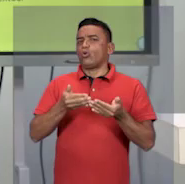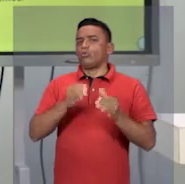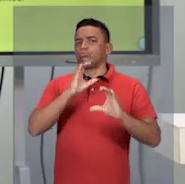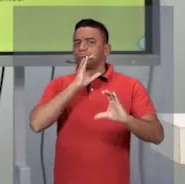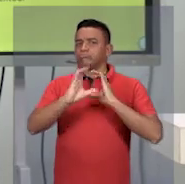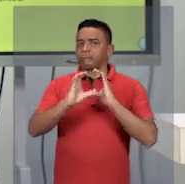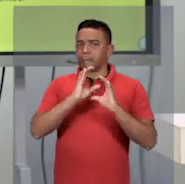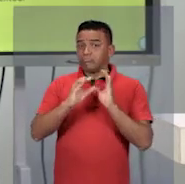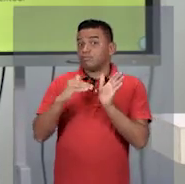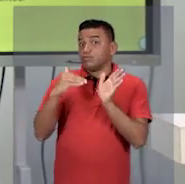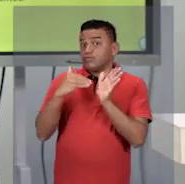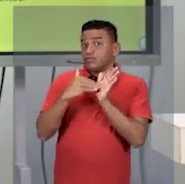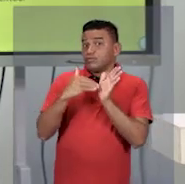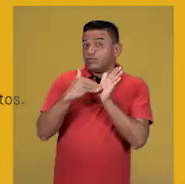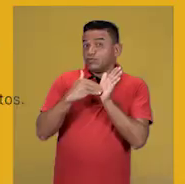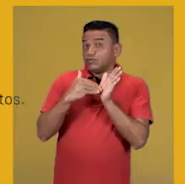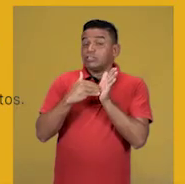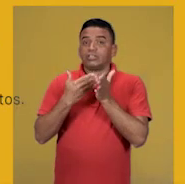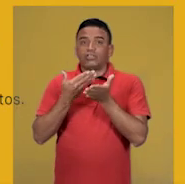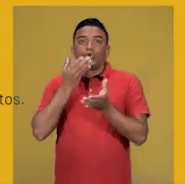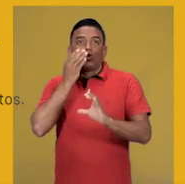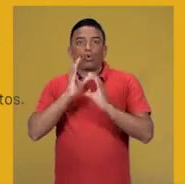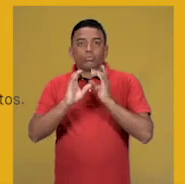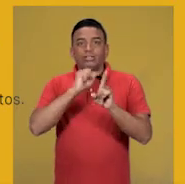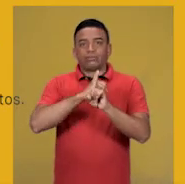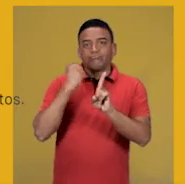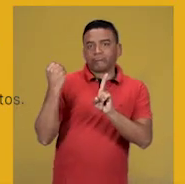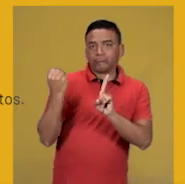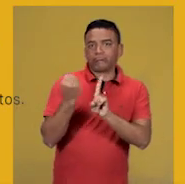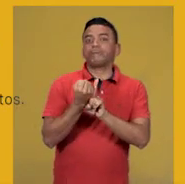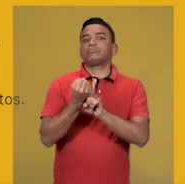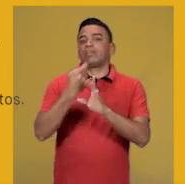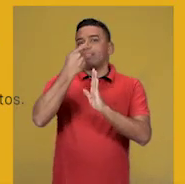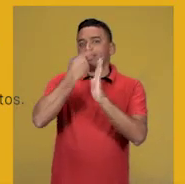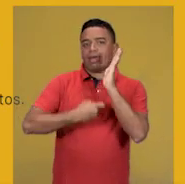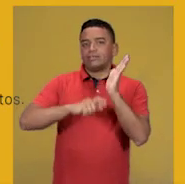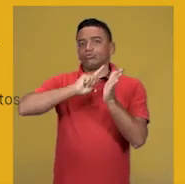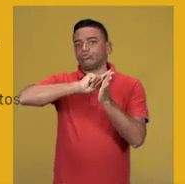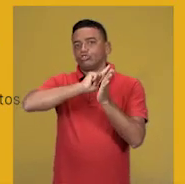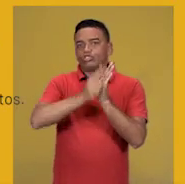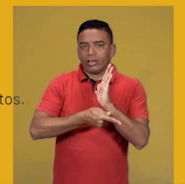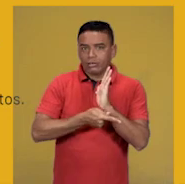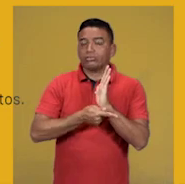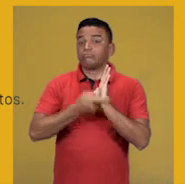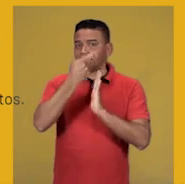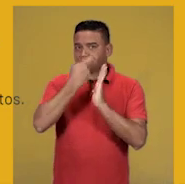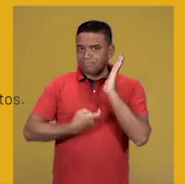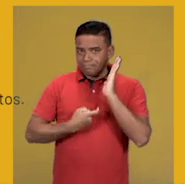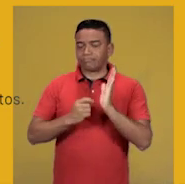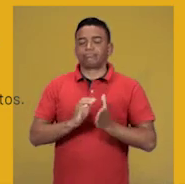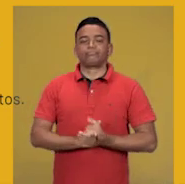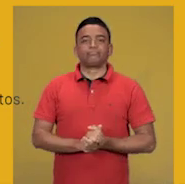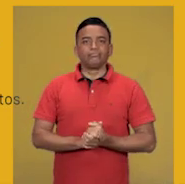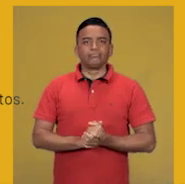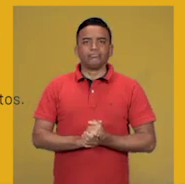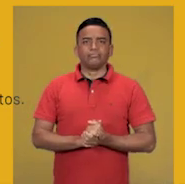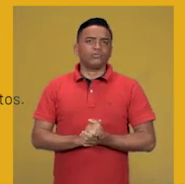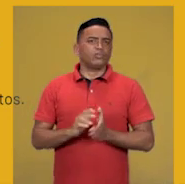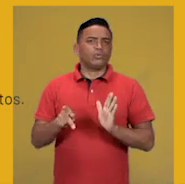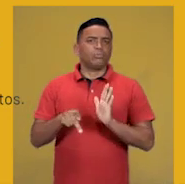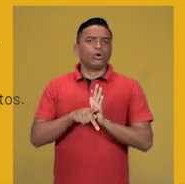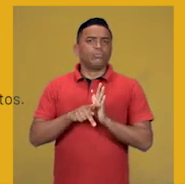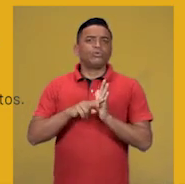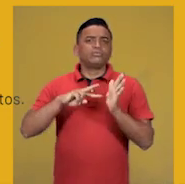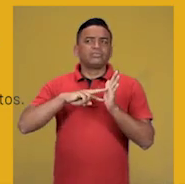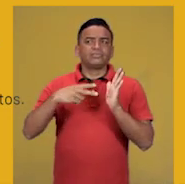finalidade ou função sociocomunicativa de um texto ou gênero textual. Inferir efeitos de sentido